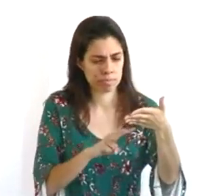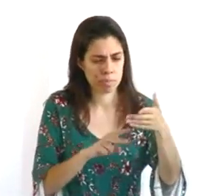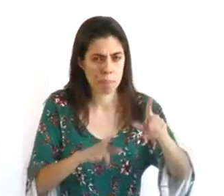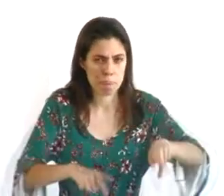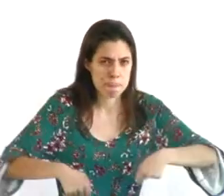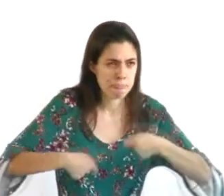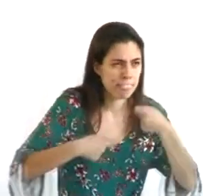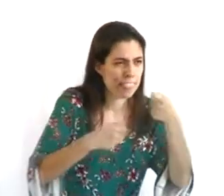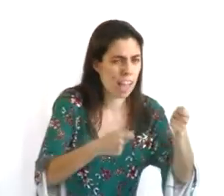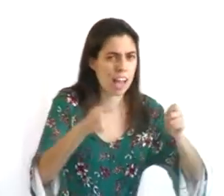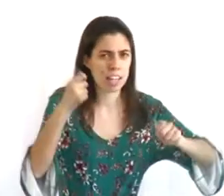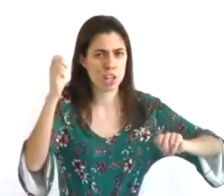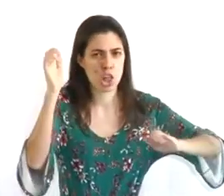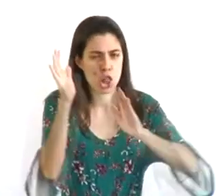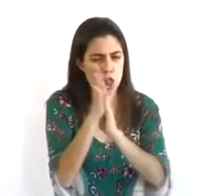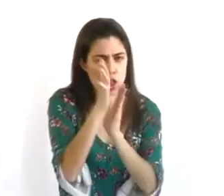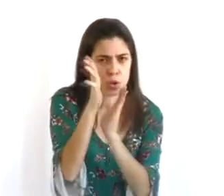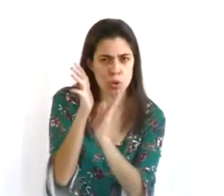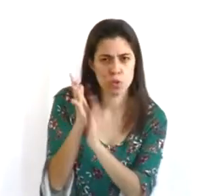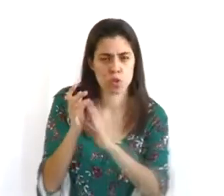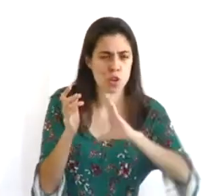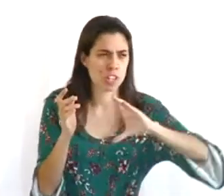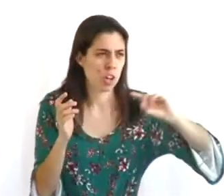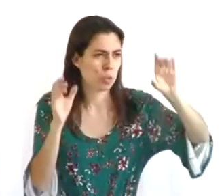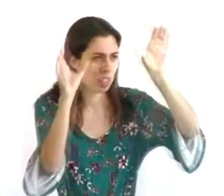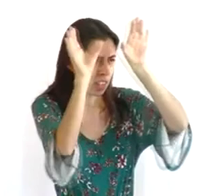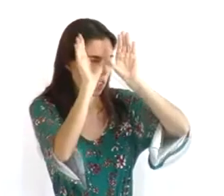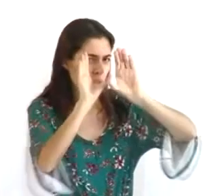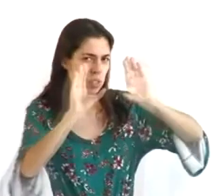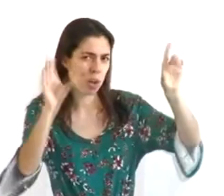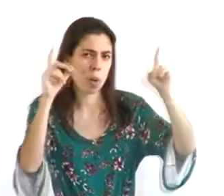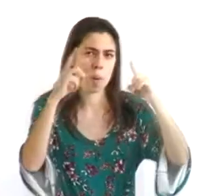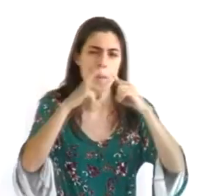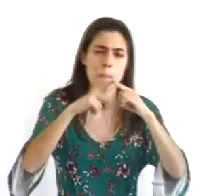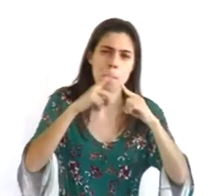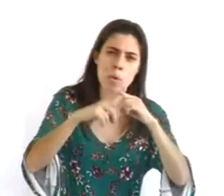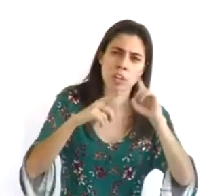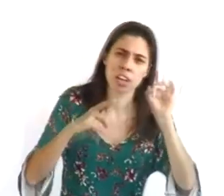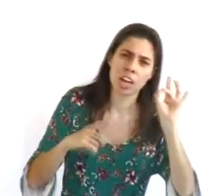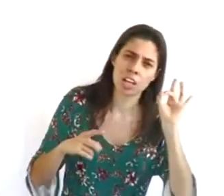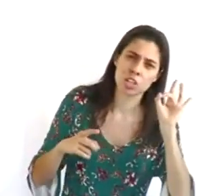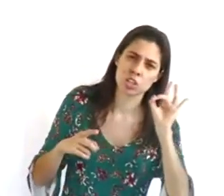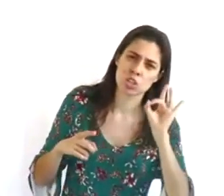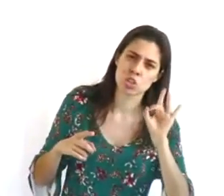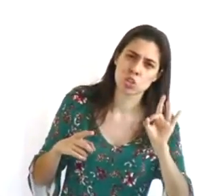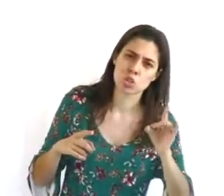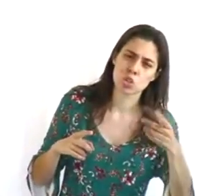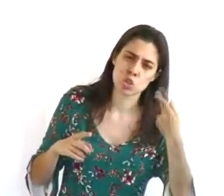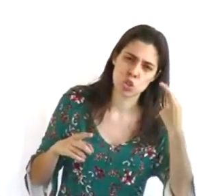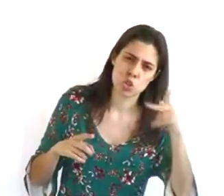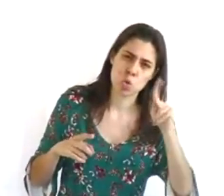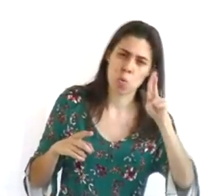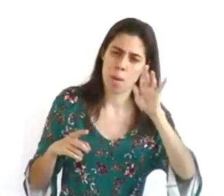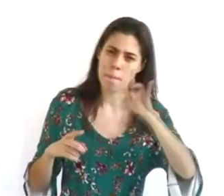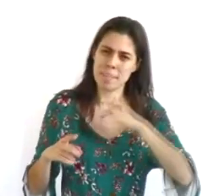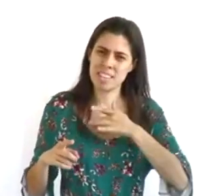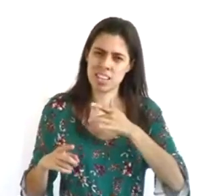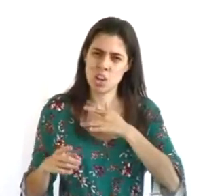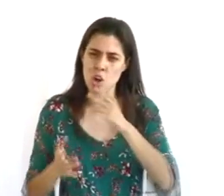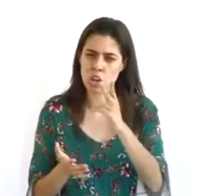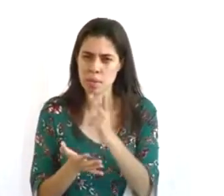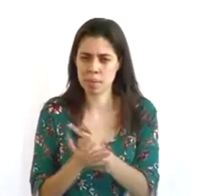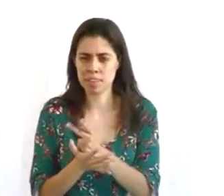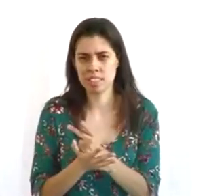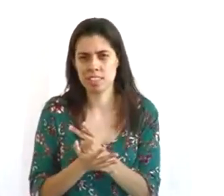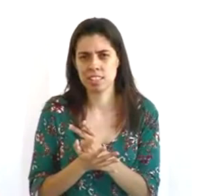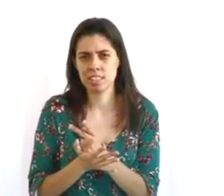tributai louvores ao Deus dos céus, porque a sua misericórdia dura para sempre. Mais uma